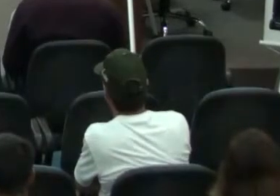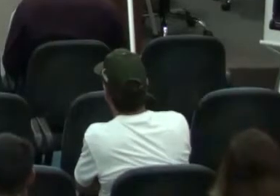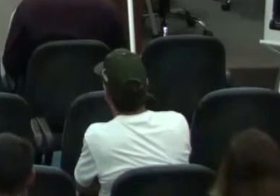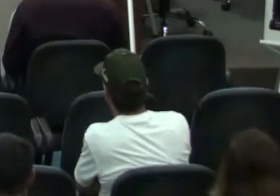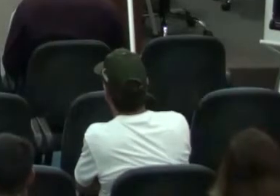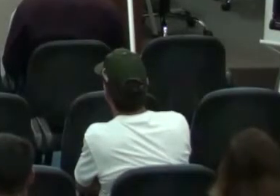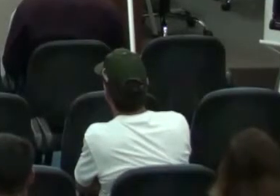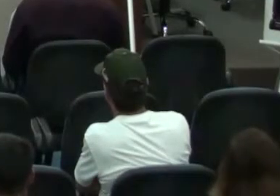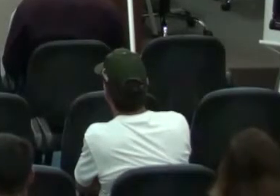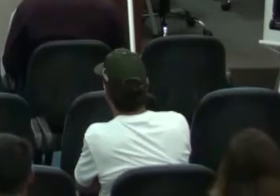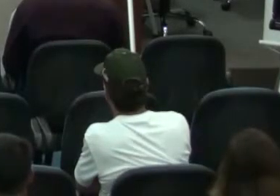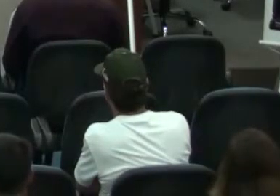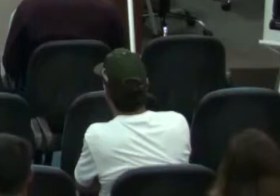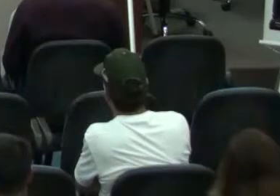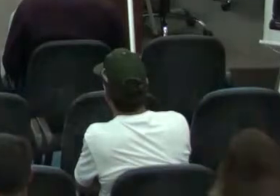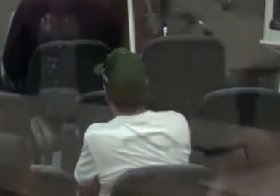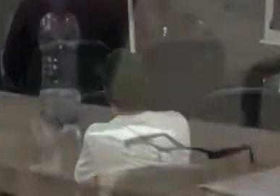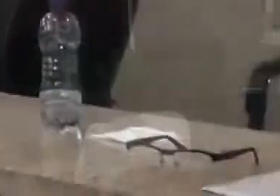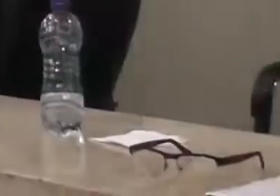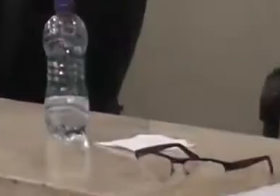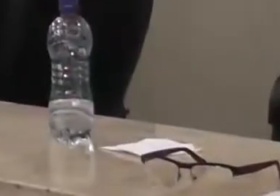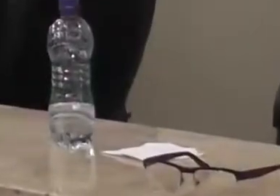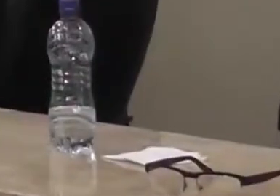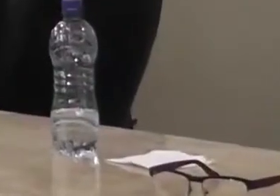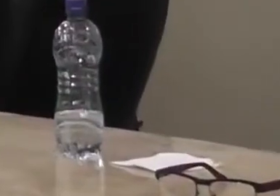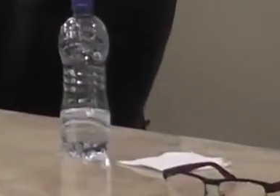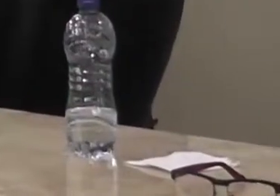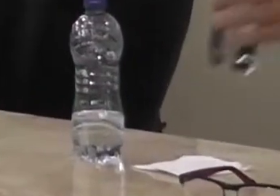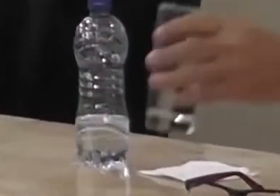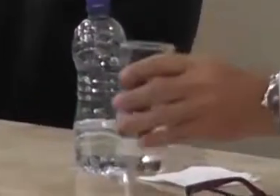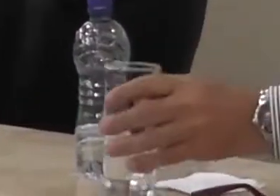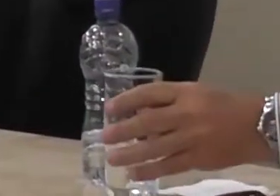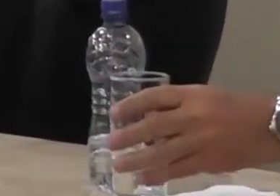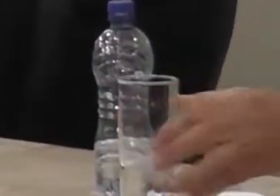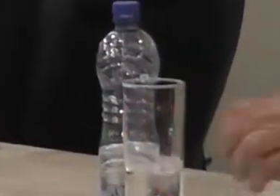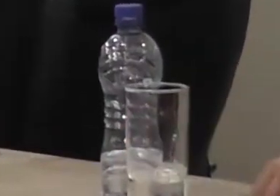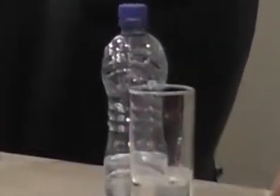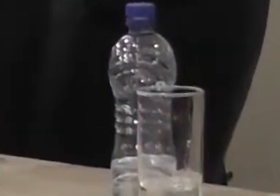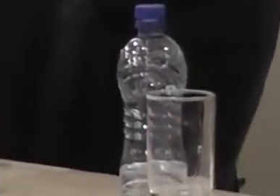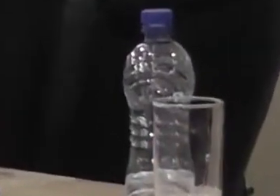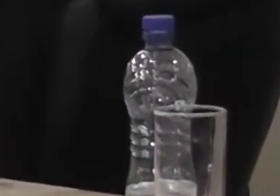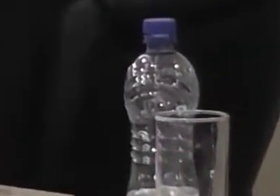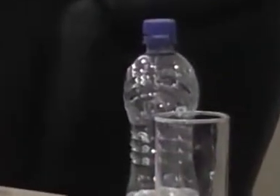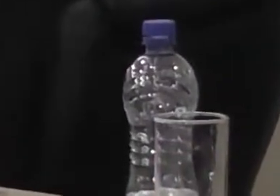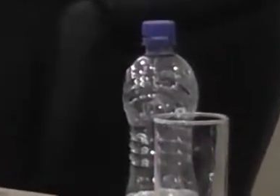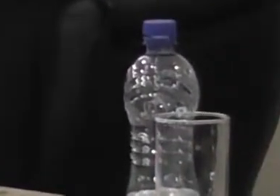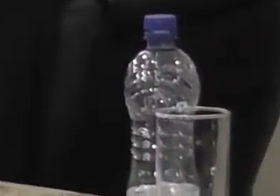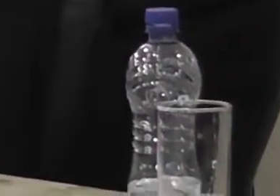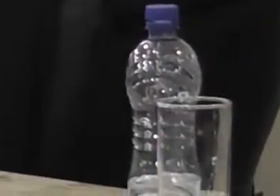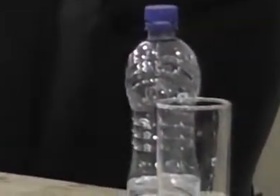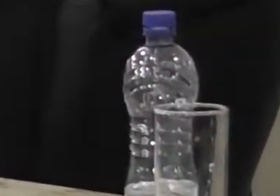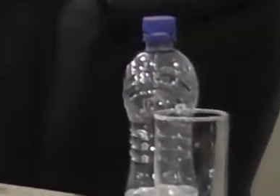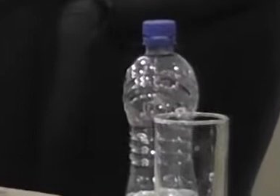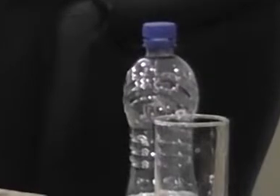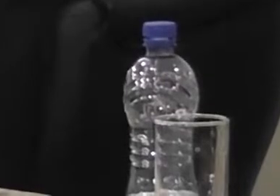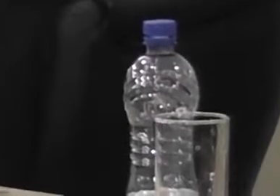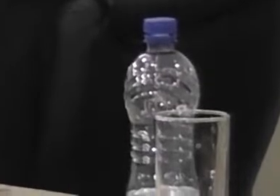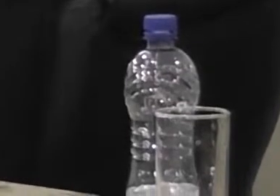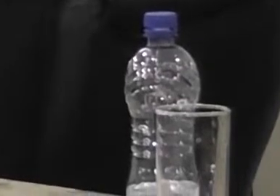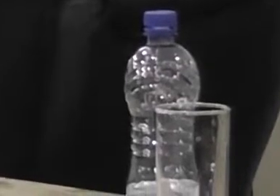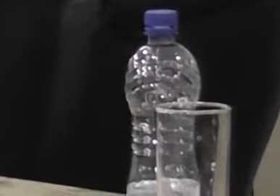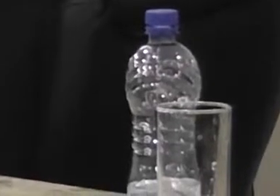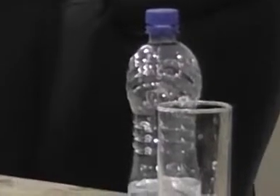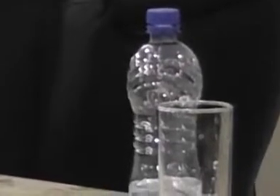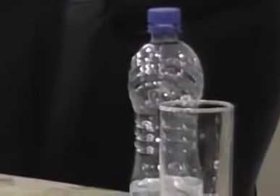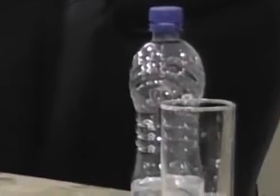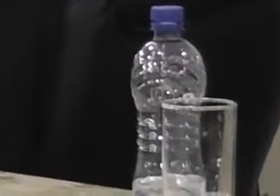estava conversando com o vereador Rático já, de que há necessidade que essa Casa de Leis, junto com todos os vereadores, entrem com esse projeto,